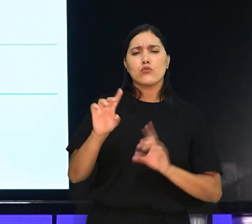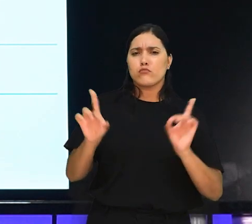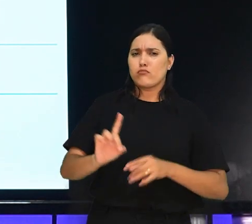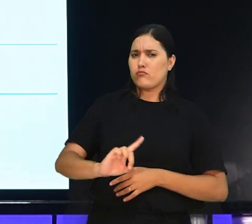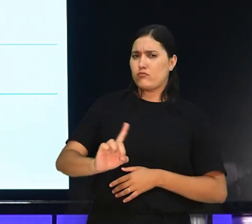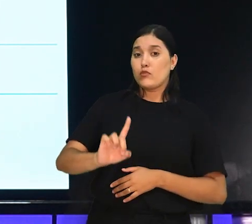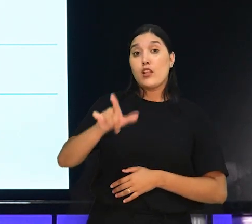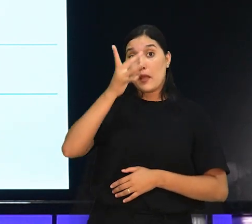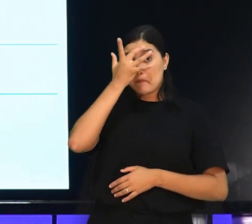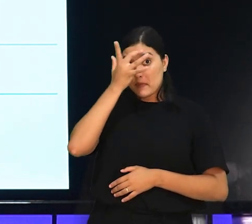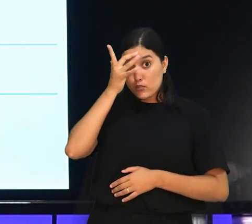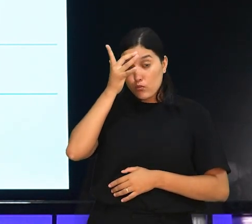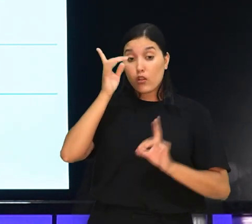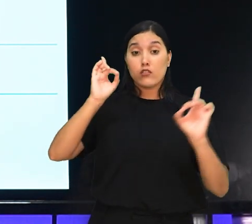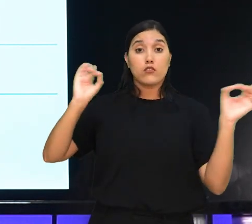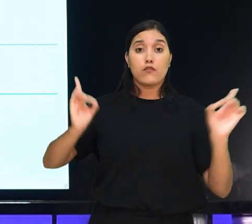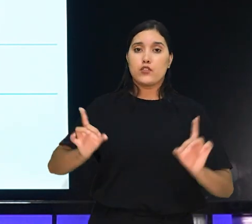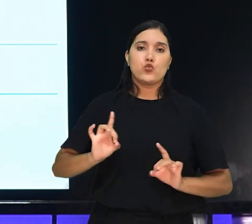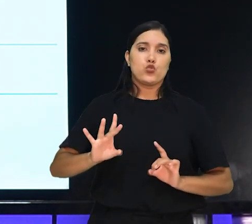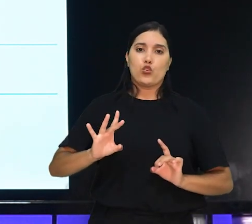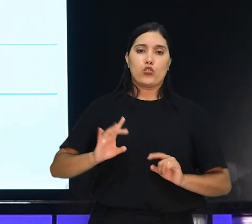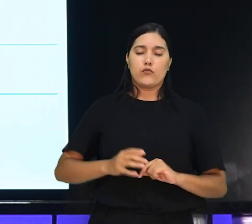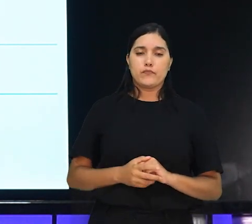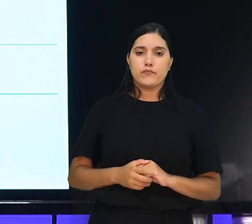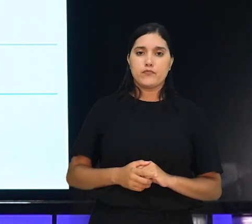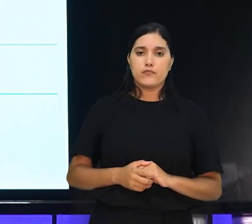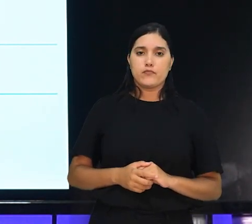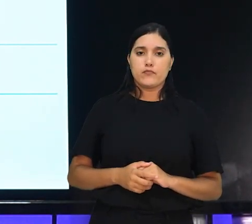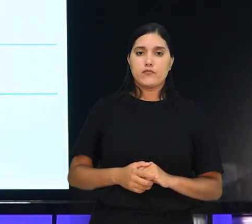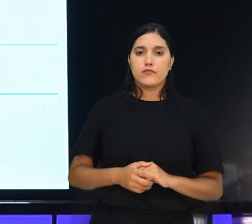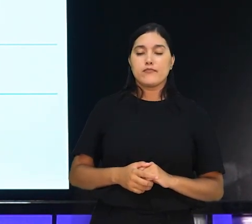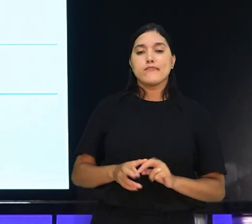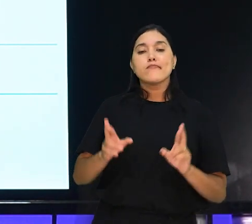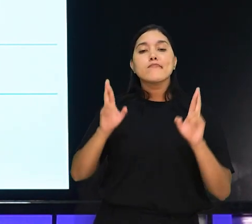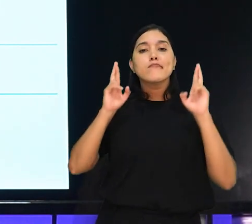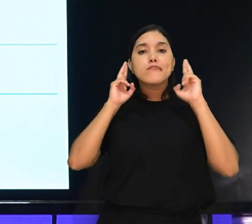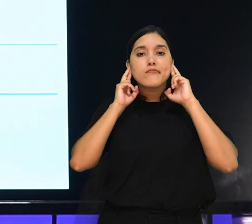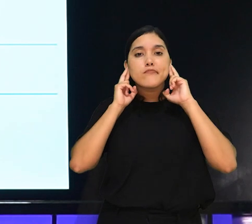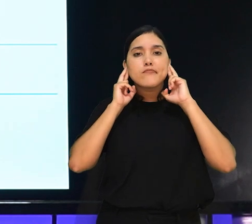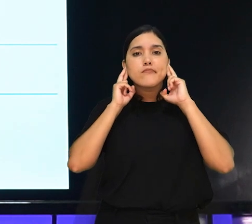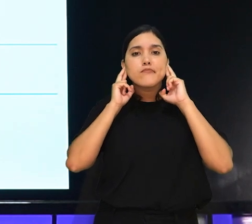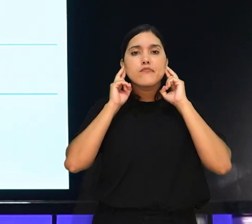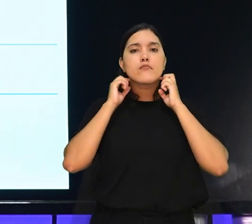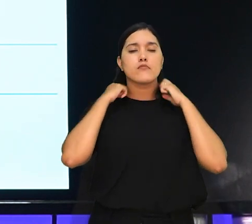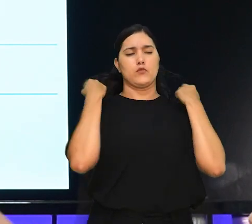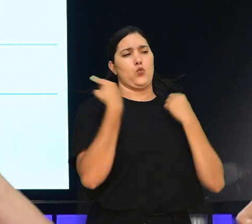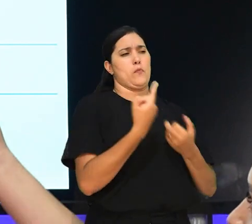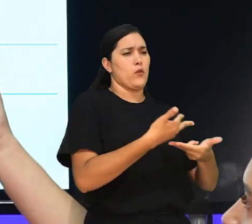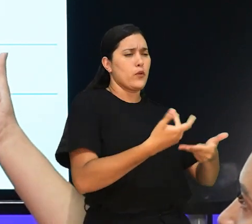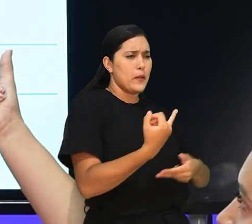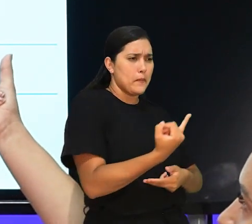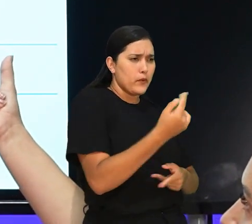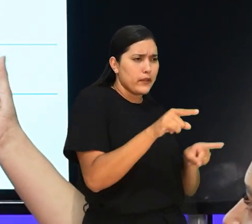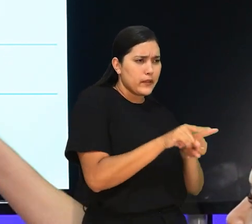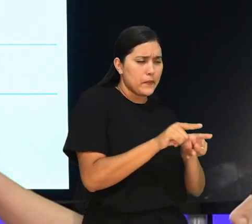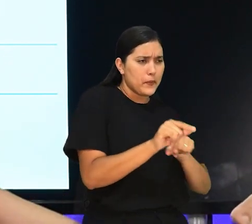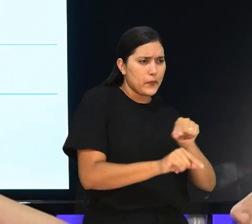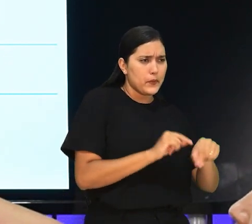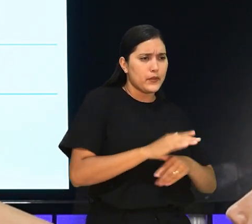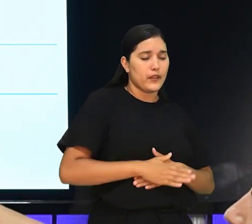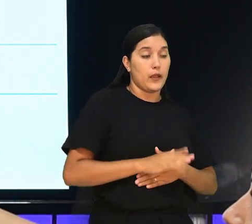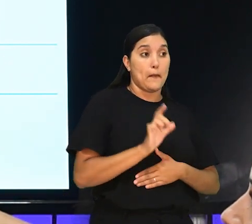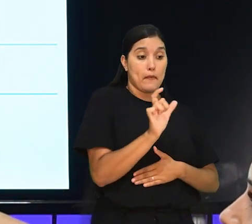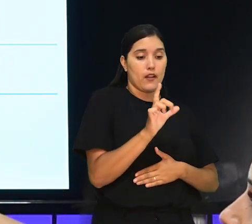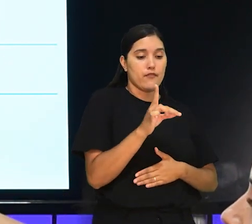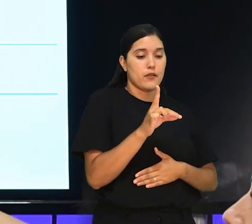tá? Ele é apenas uma pessoa com deficiência, né? A deficiência seria na audição. Só um detalhe também que é muito importante, a gente